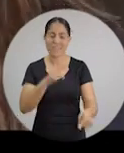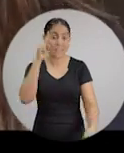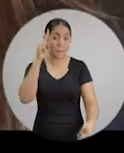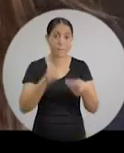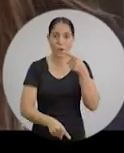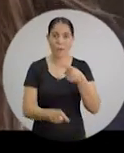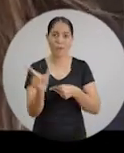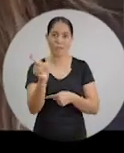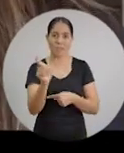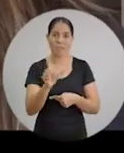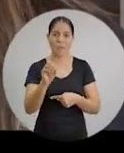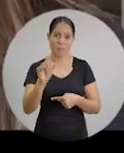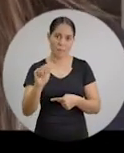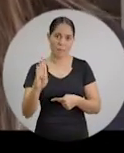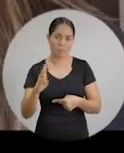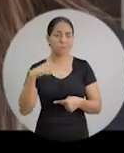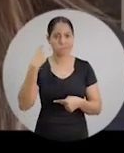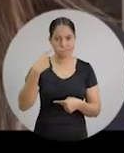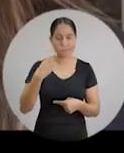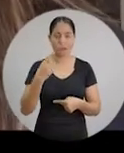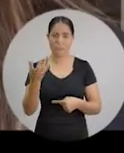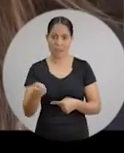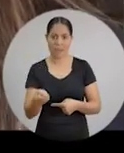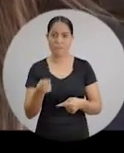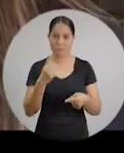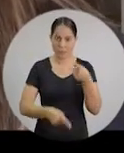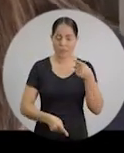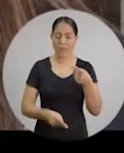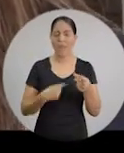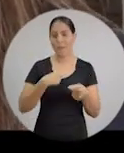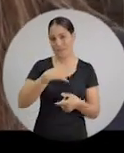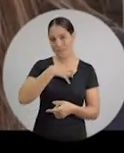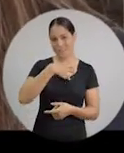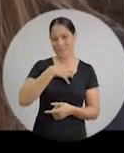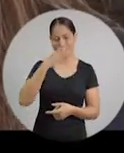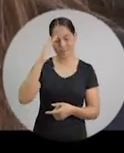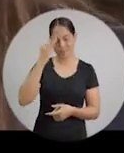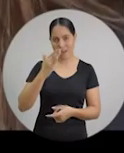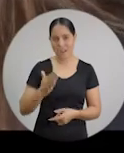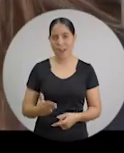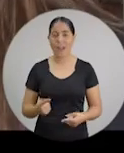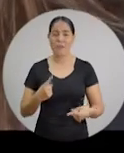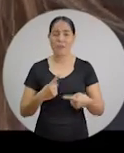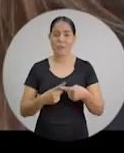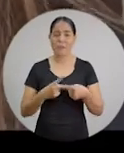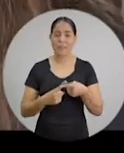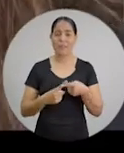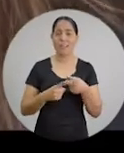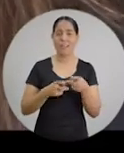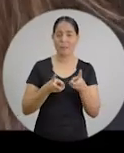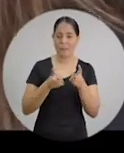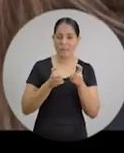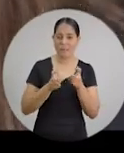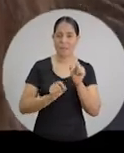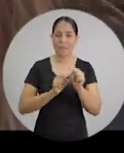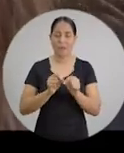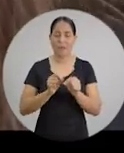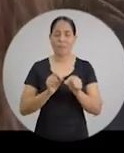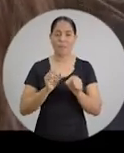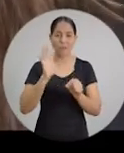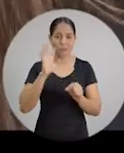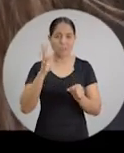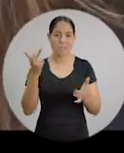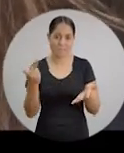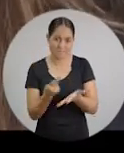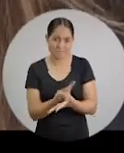poderão mais ser advogados. Eu fiquei muito honrada porque eu soube que isso aconteceu até por